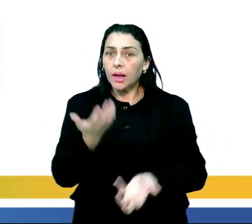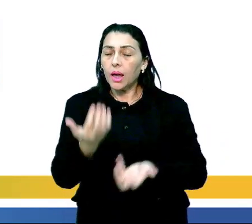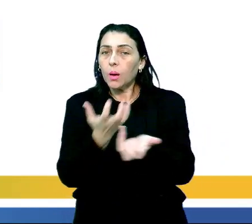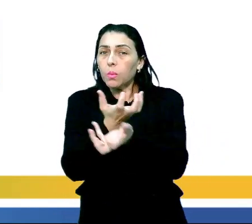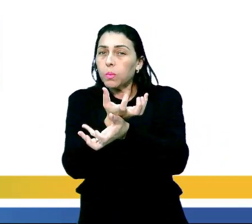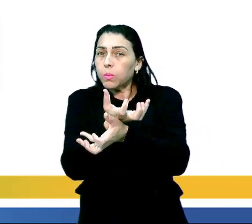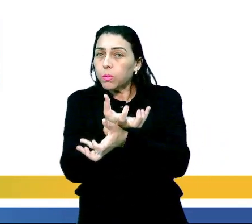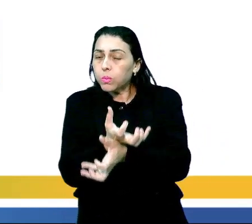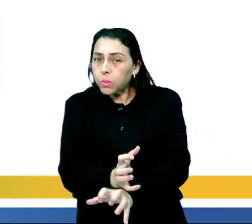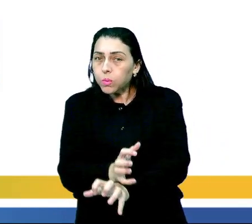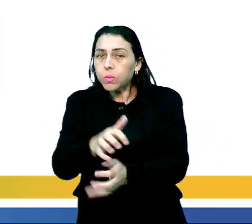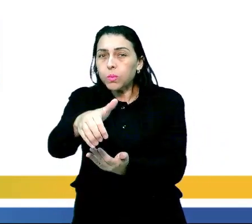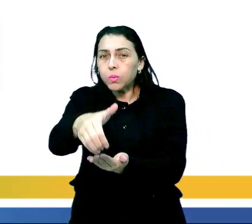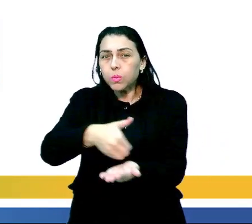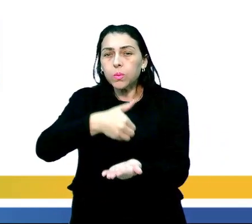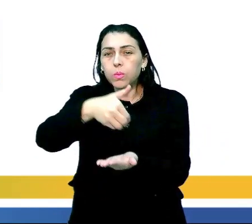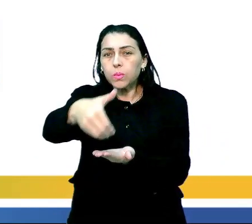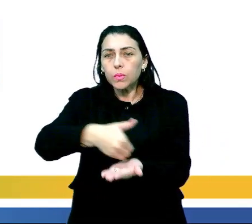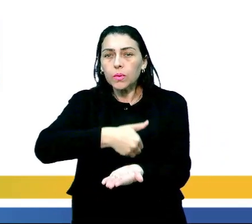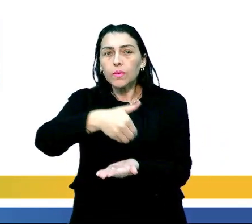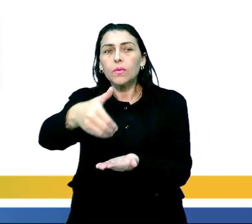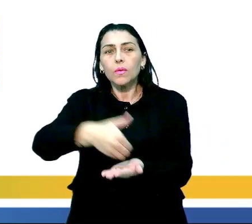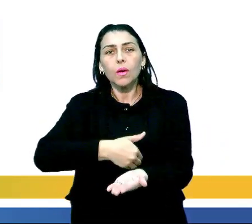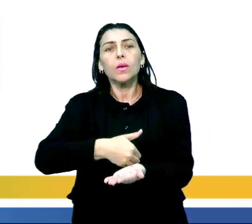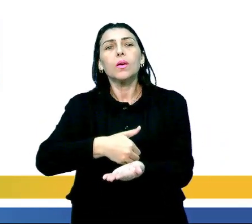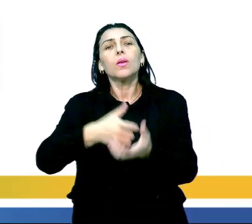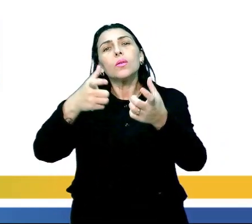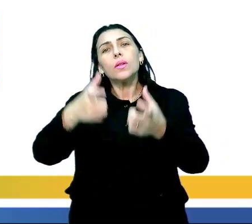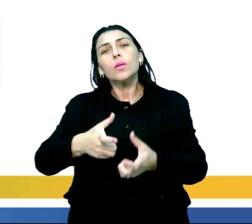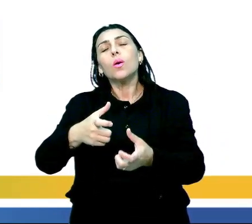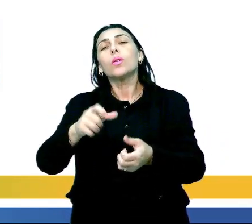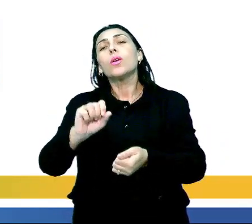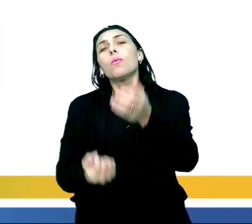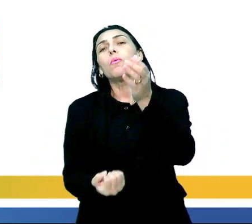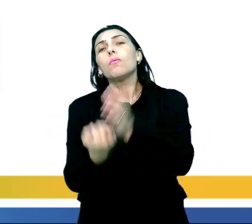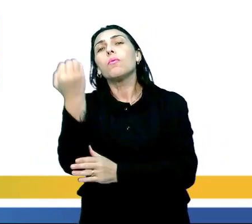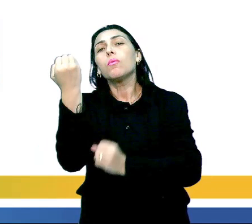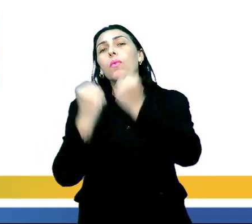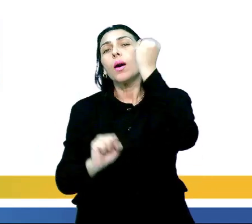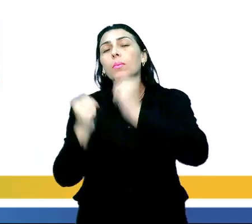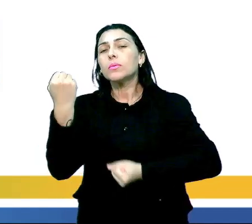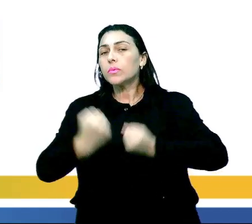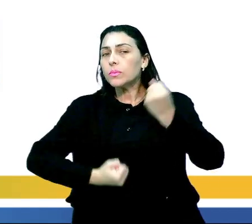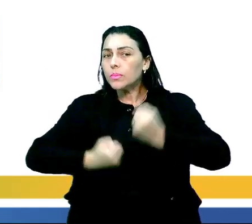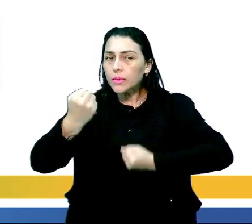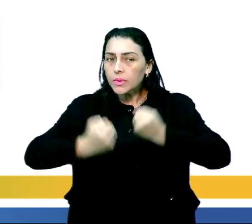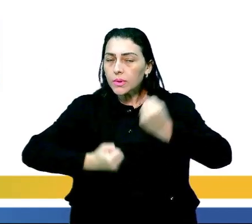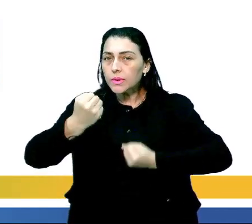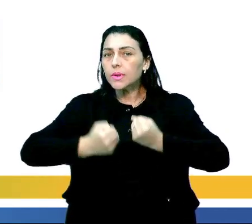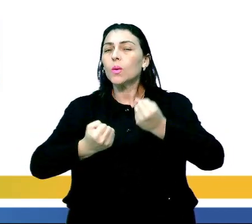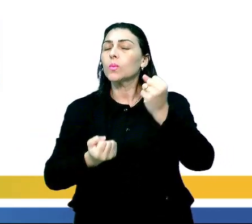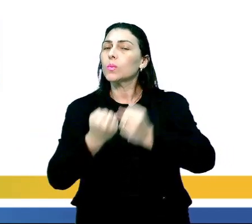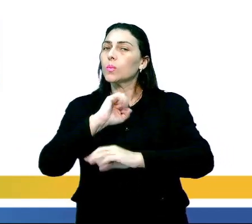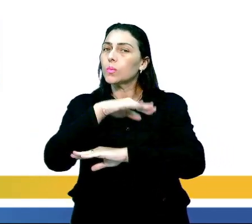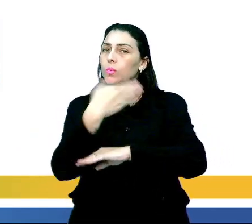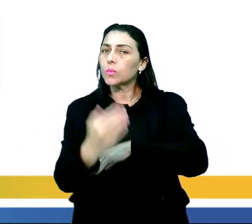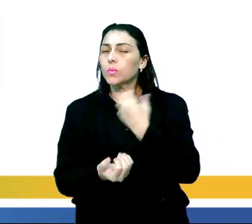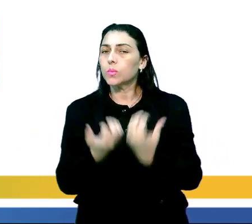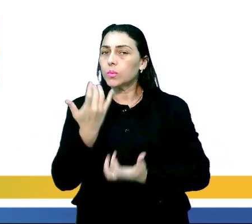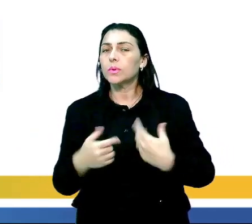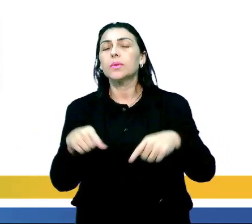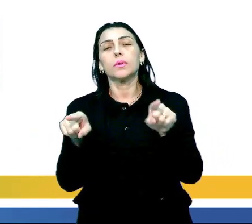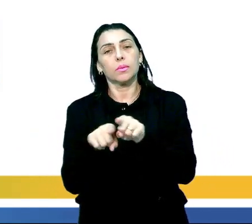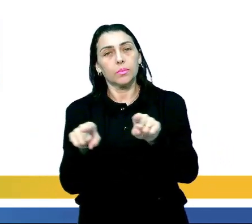liberado através do desmatamento, feito aí pela queima de combustíveis fósseis no setor automobilístico. Então as queimadas também